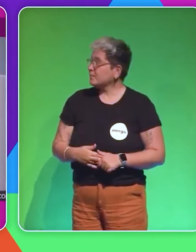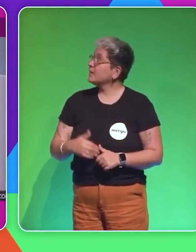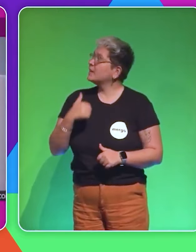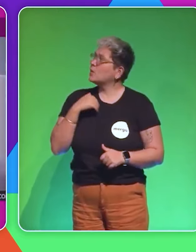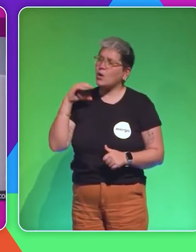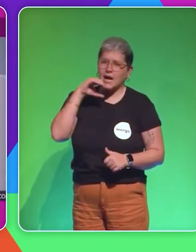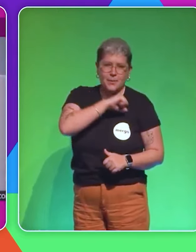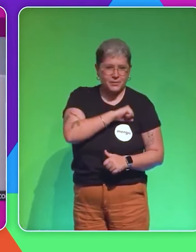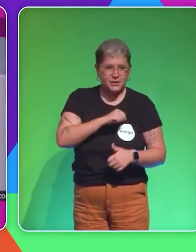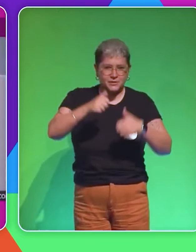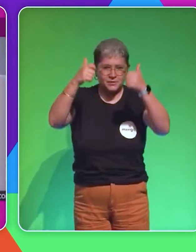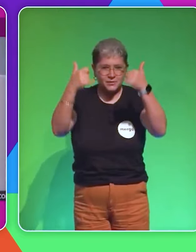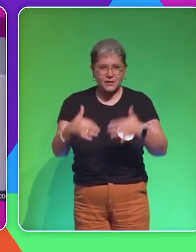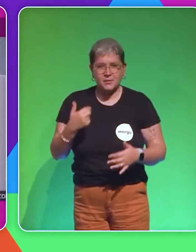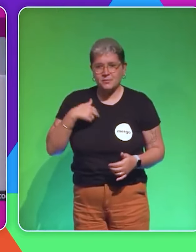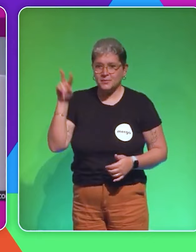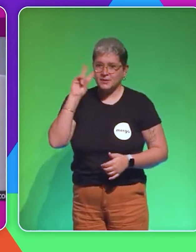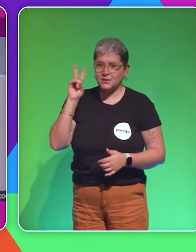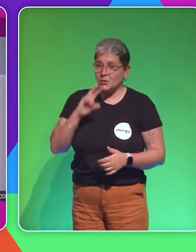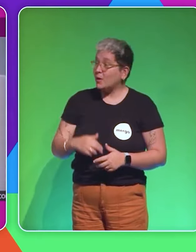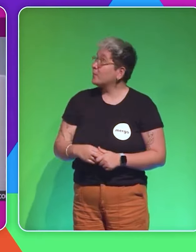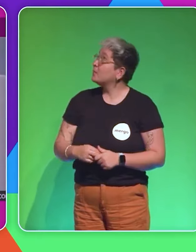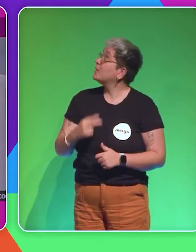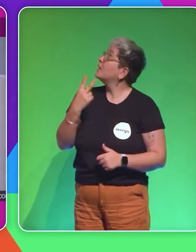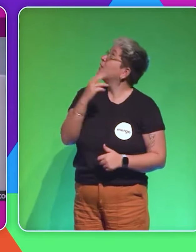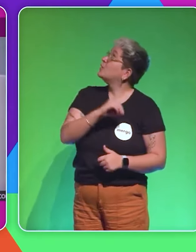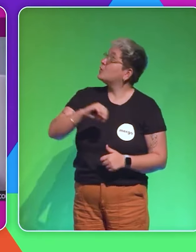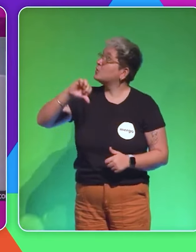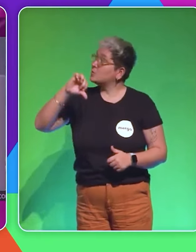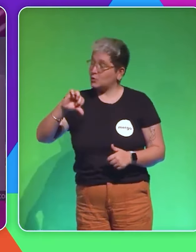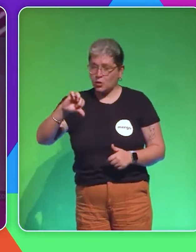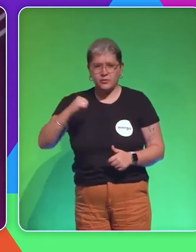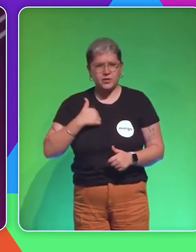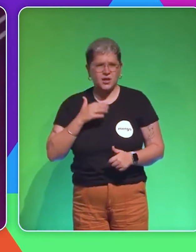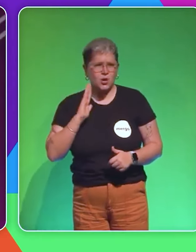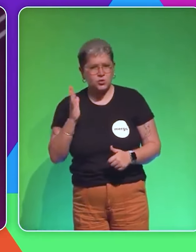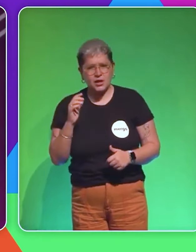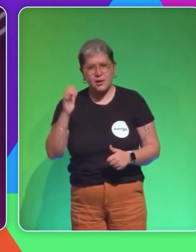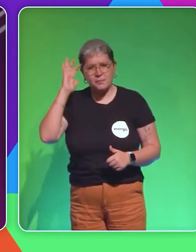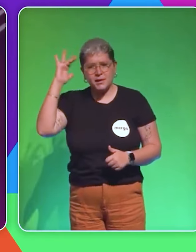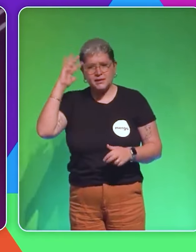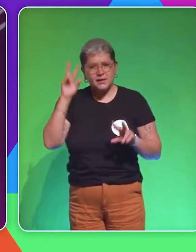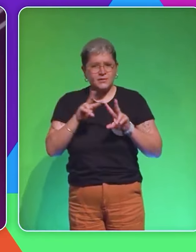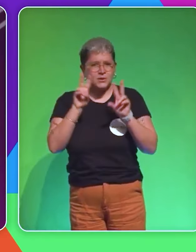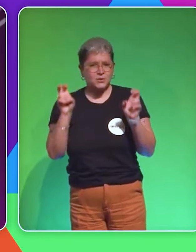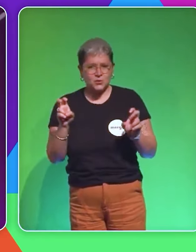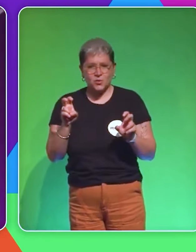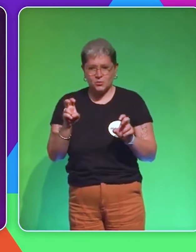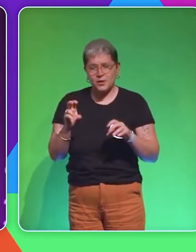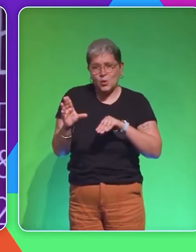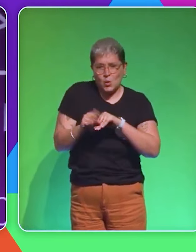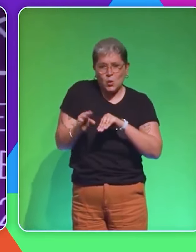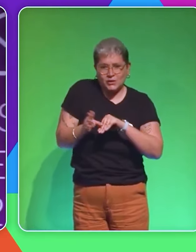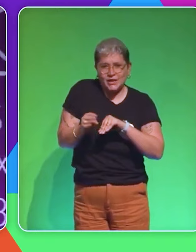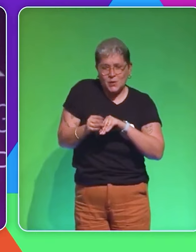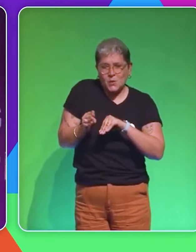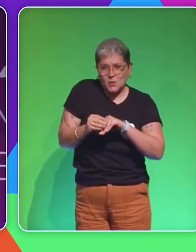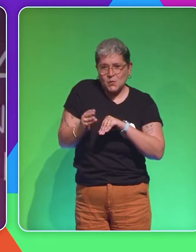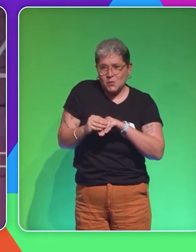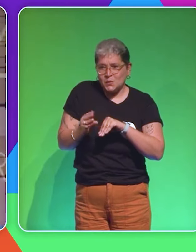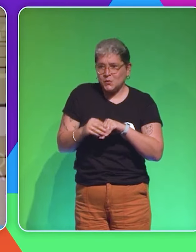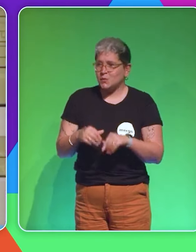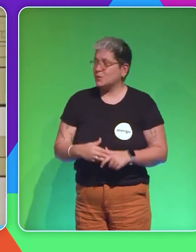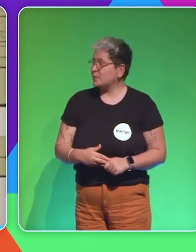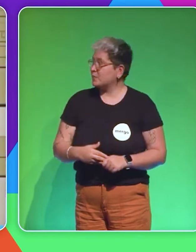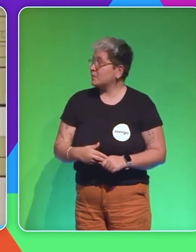rapidinho aqui um pouco da minha história em 2009 eu já ensaiava algum tipo de conteúdo tá bom eh